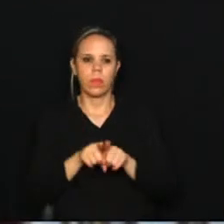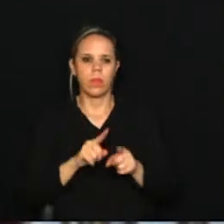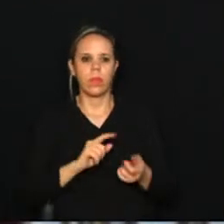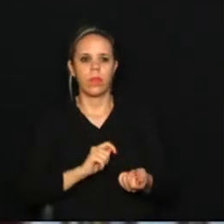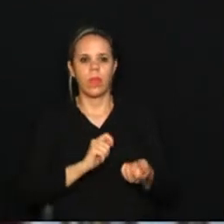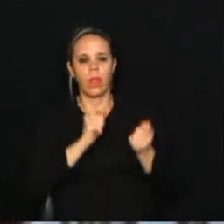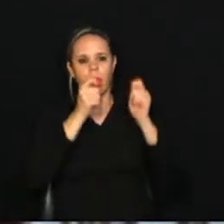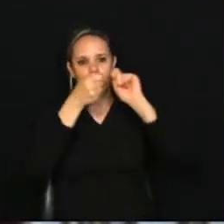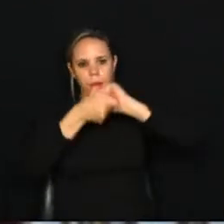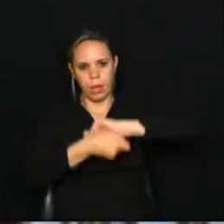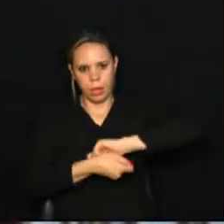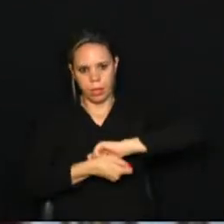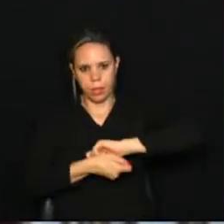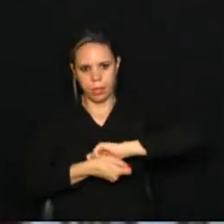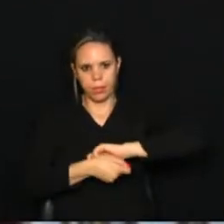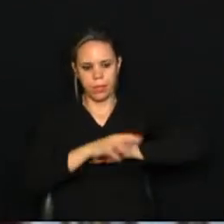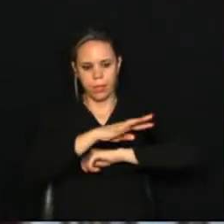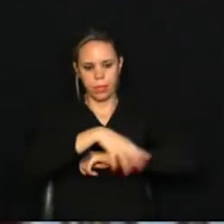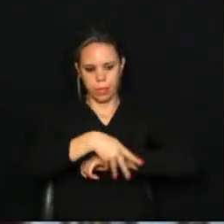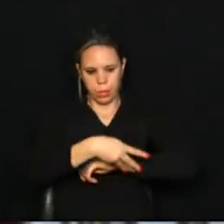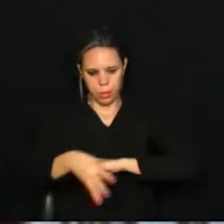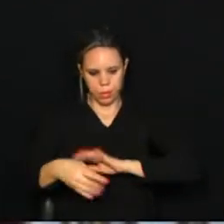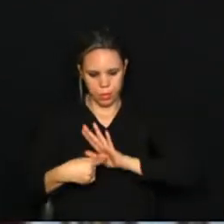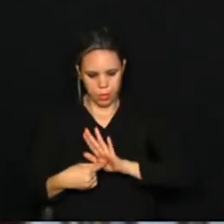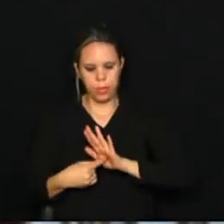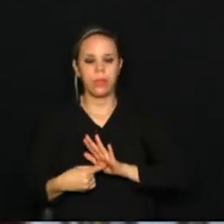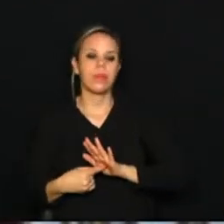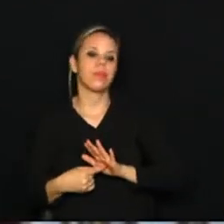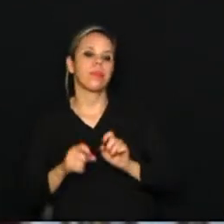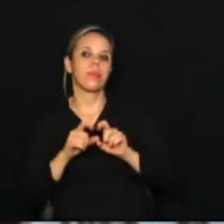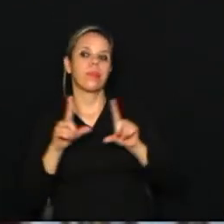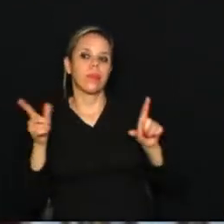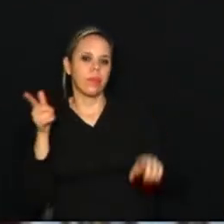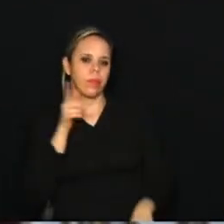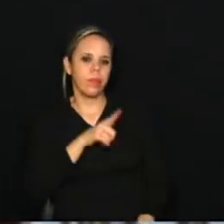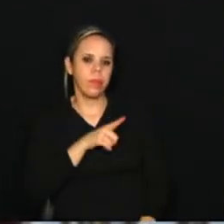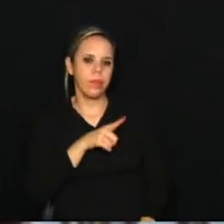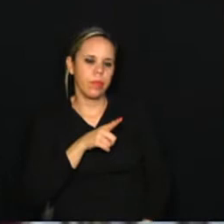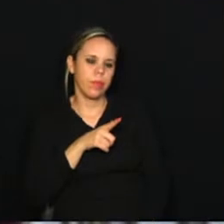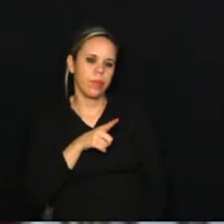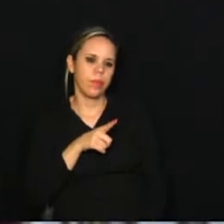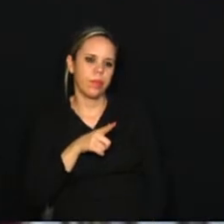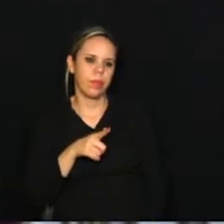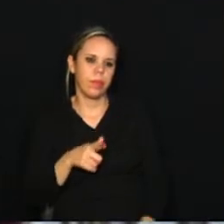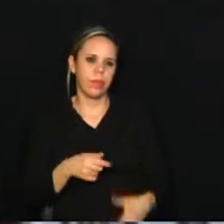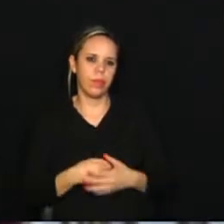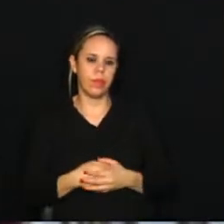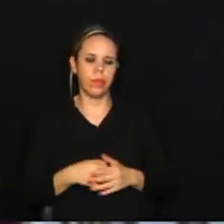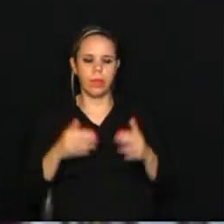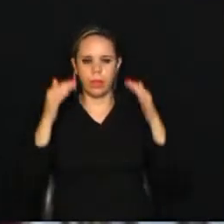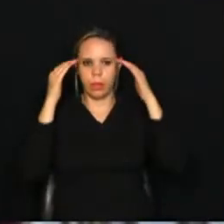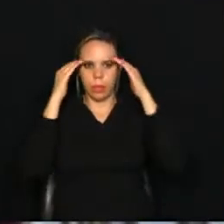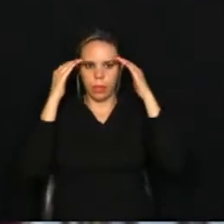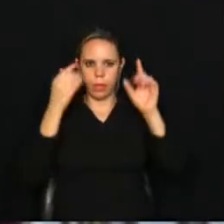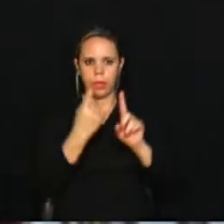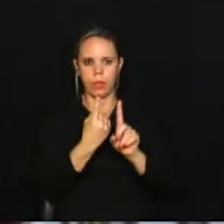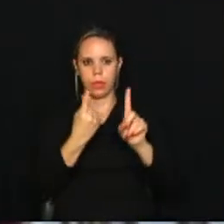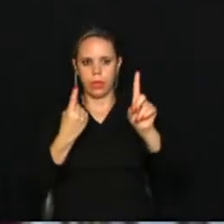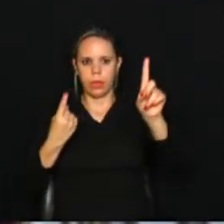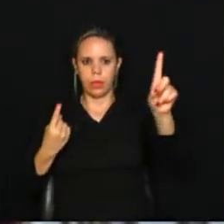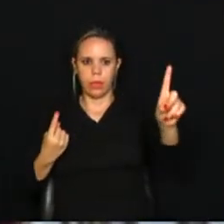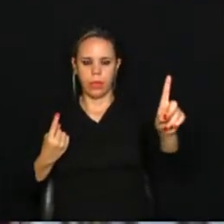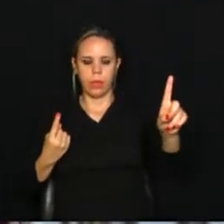todo sinalizado para que conseguíssemos cumprir o distanciamento de